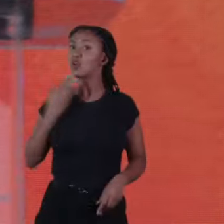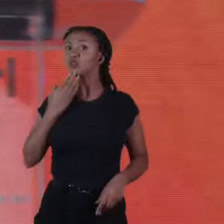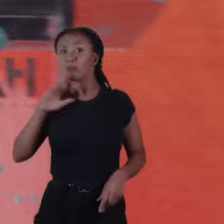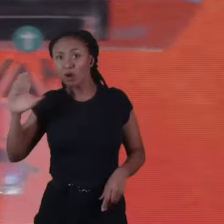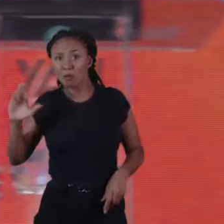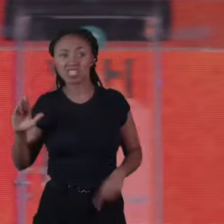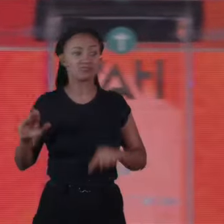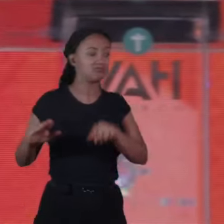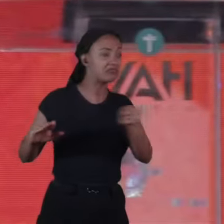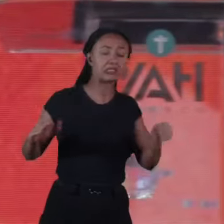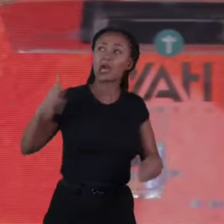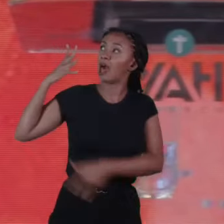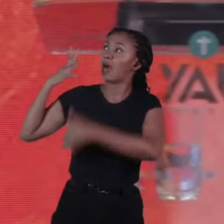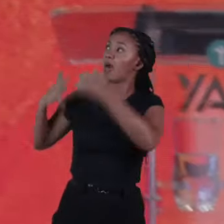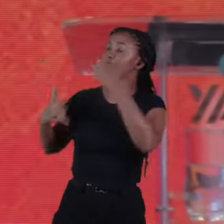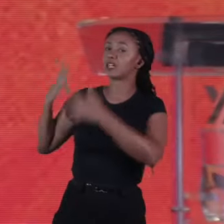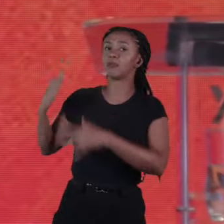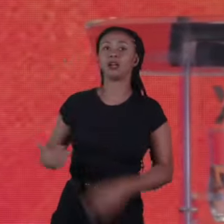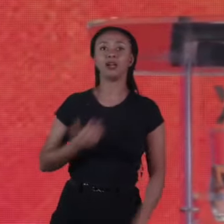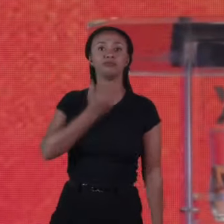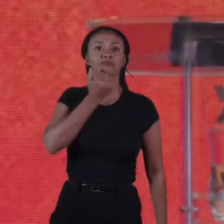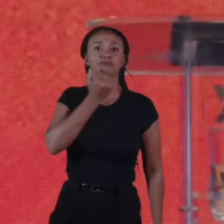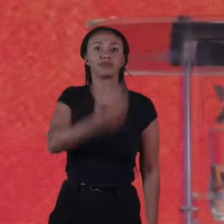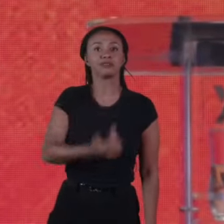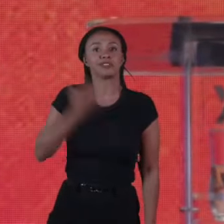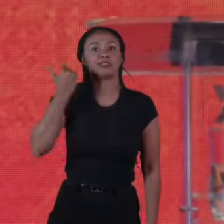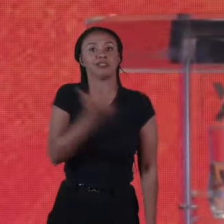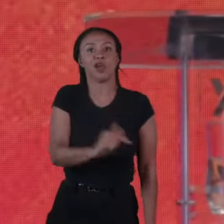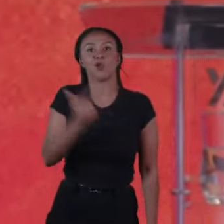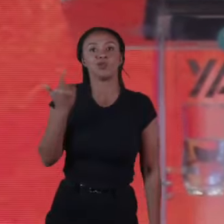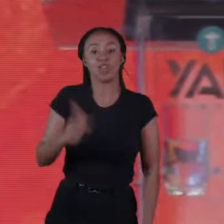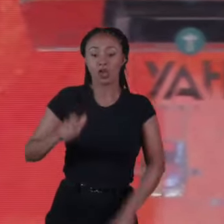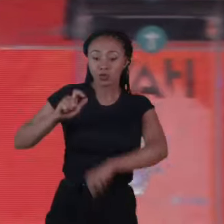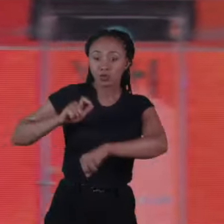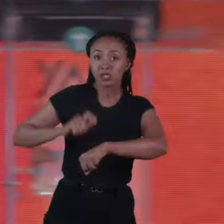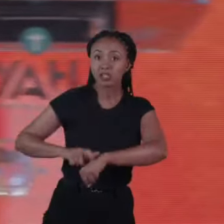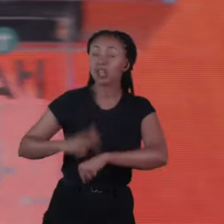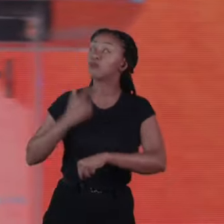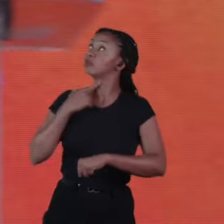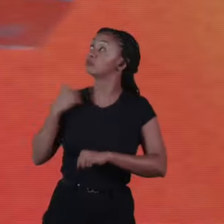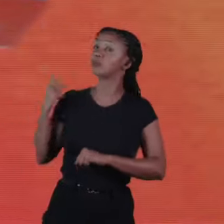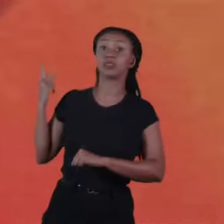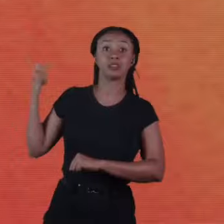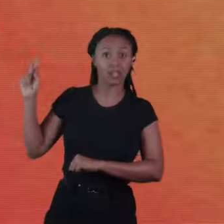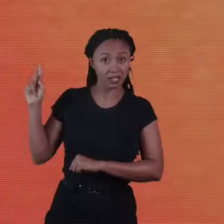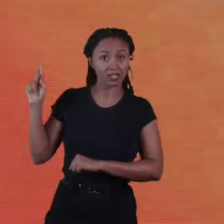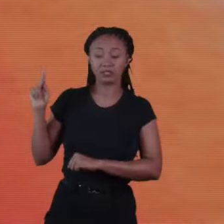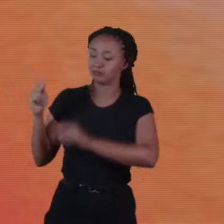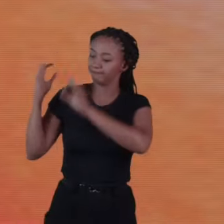sua promessa, de cumprir a sua palavra, o seu intento, a sua vontade.